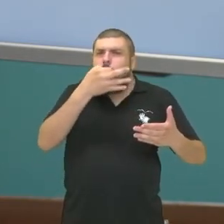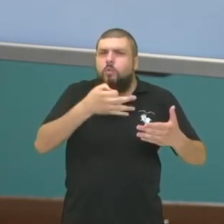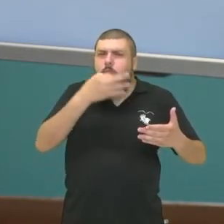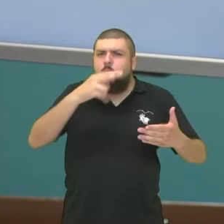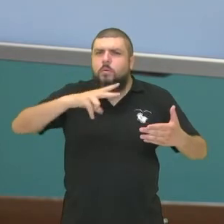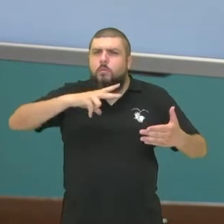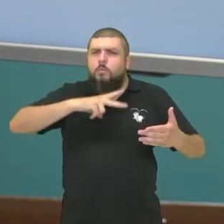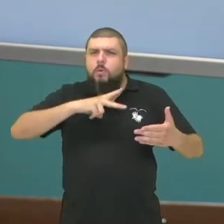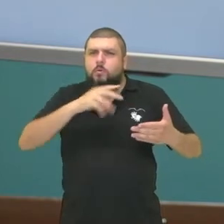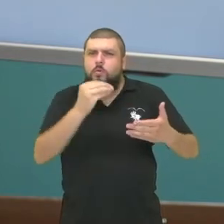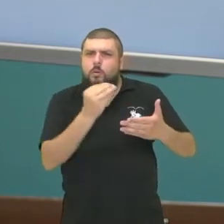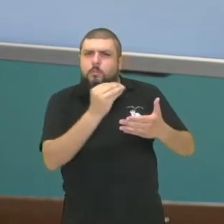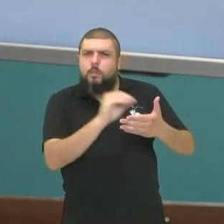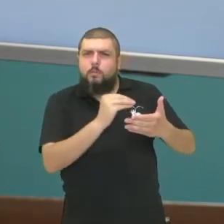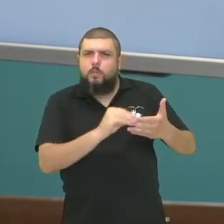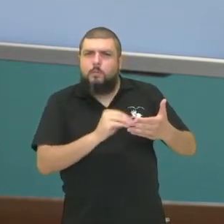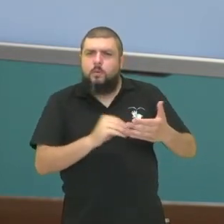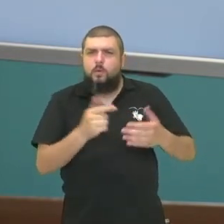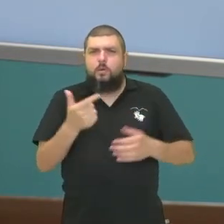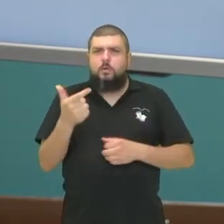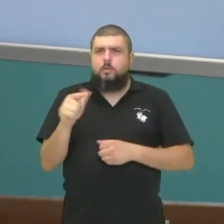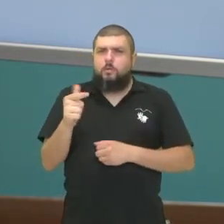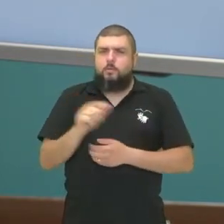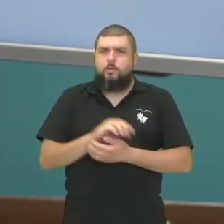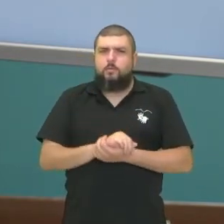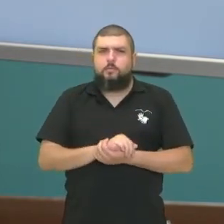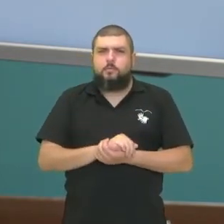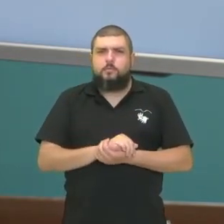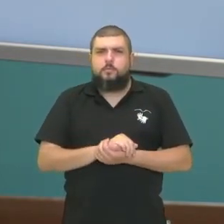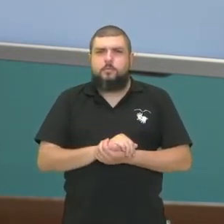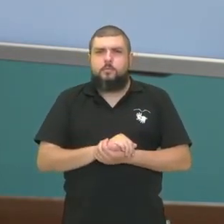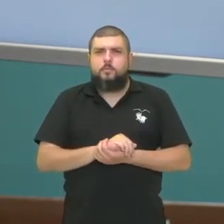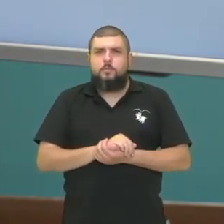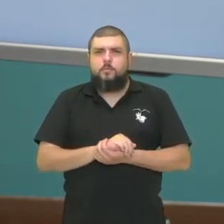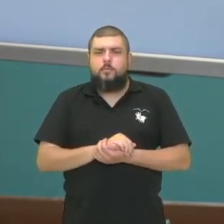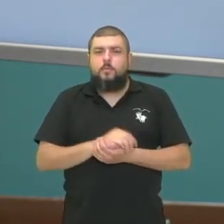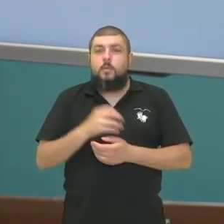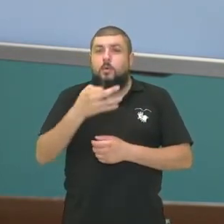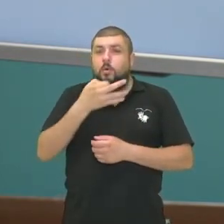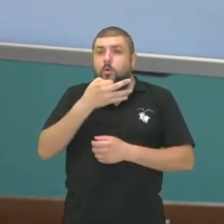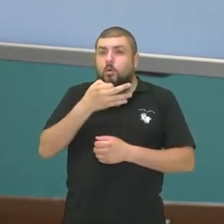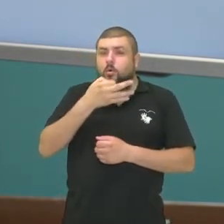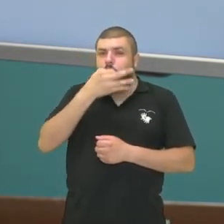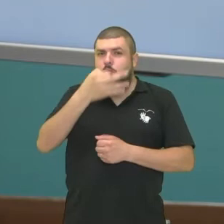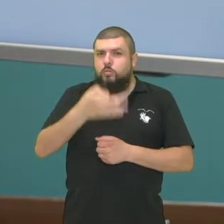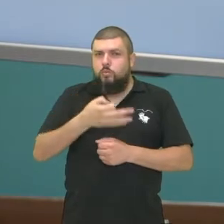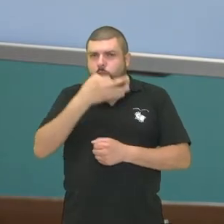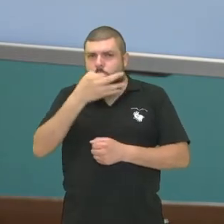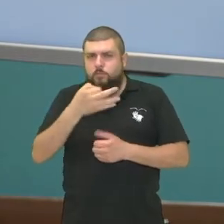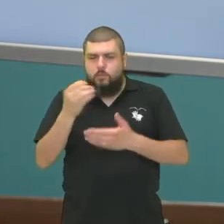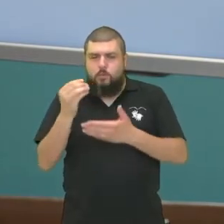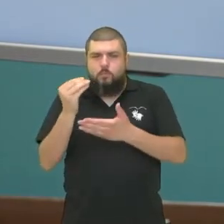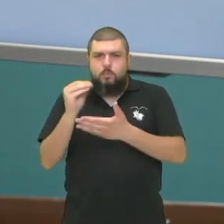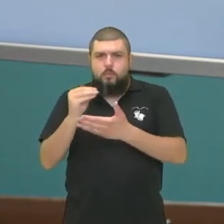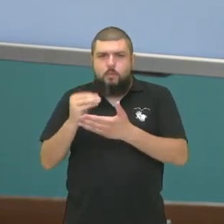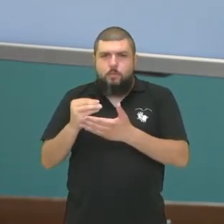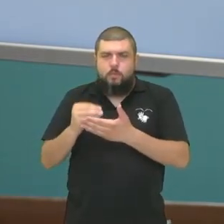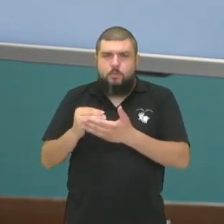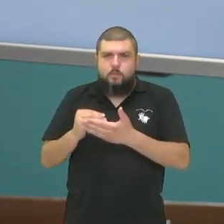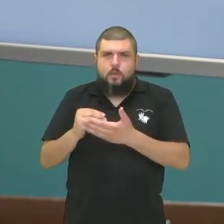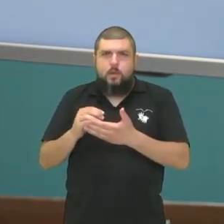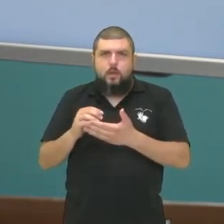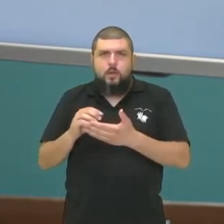a elabora. Isso mesmo. As opiniões que podemos encontrar dentro de uma notícia, já que